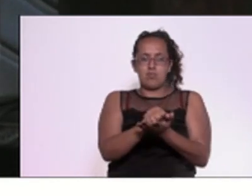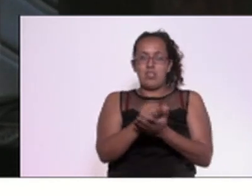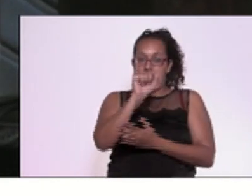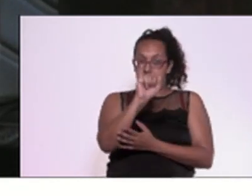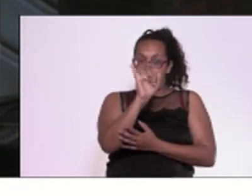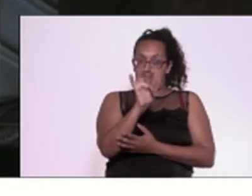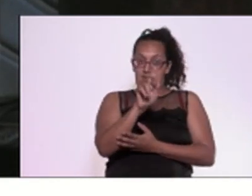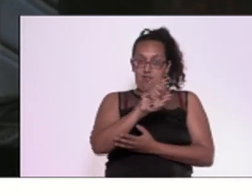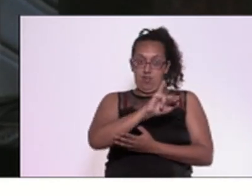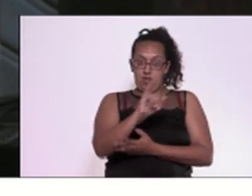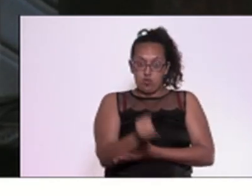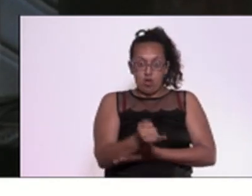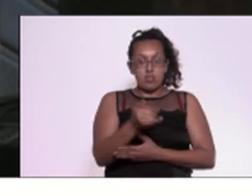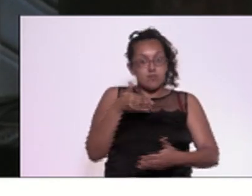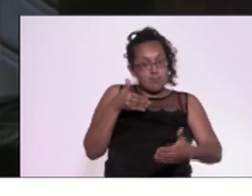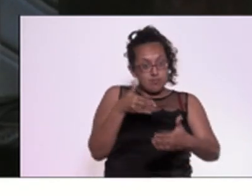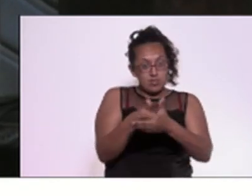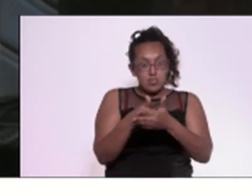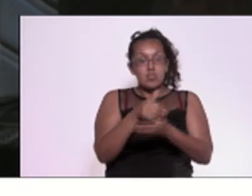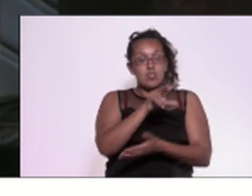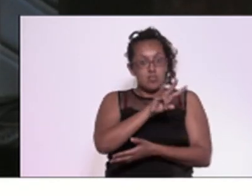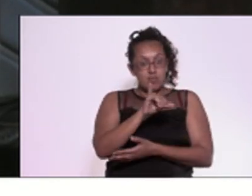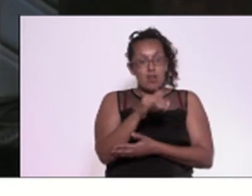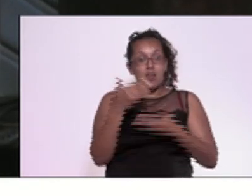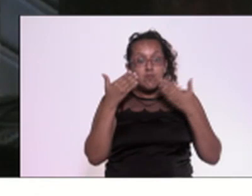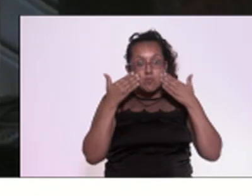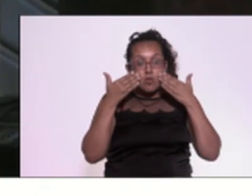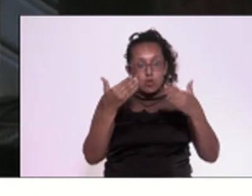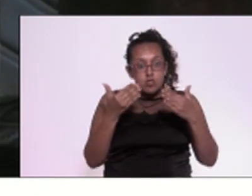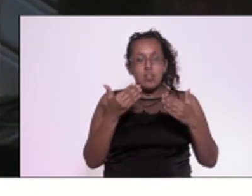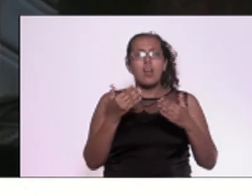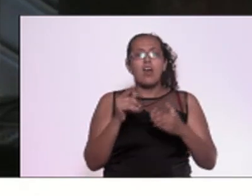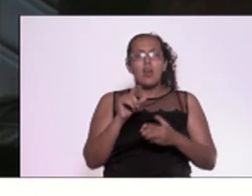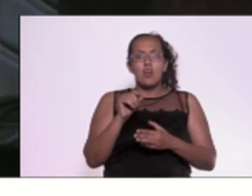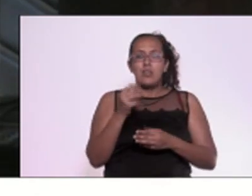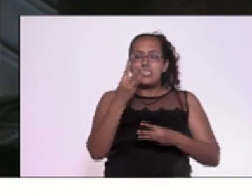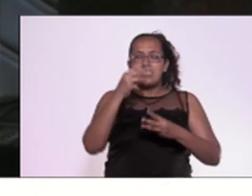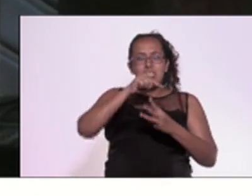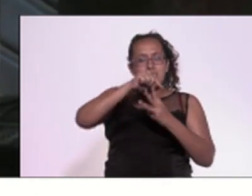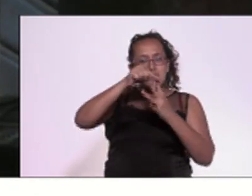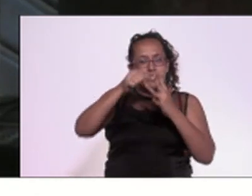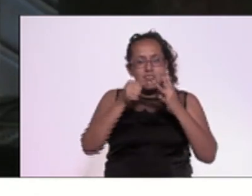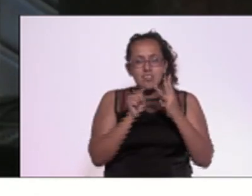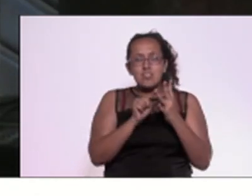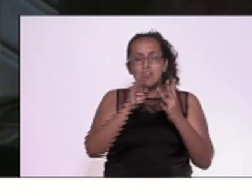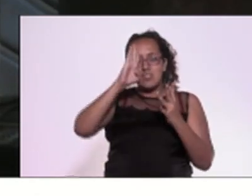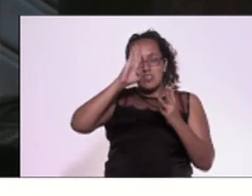não só com a cultura, com a educação e com o esporte, que é um outro pilar, mas também combater a